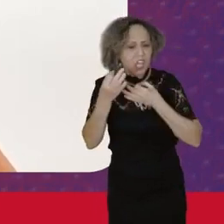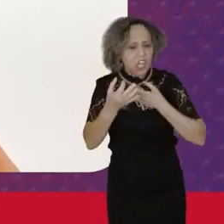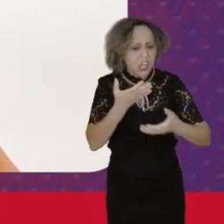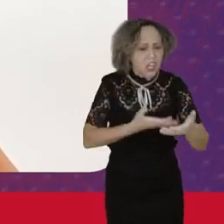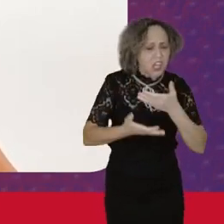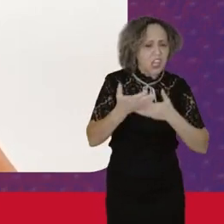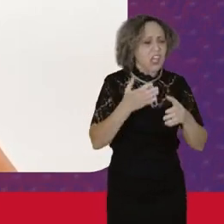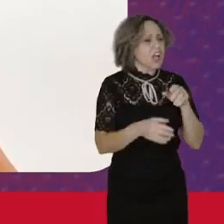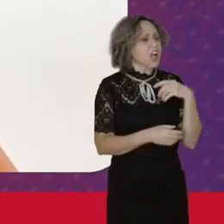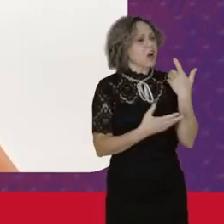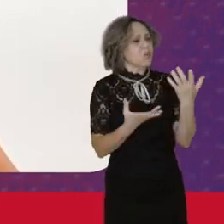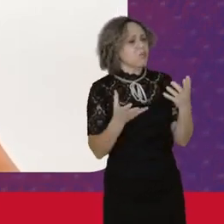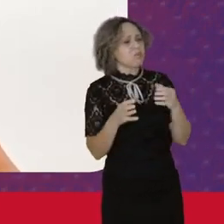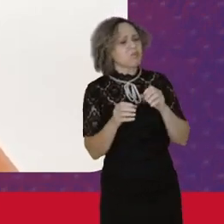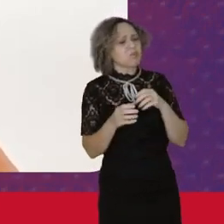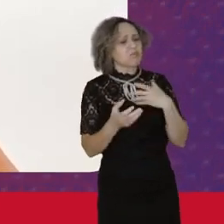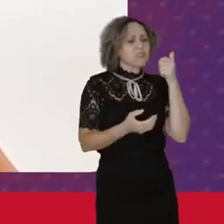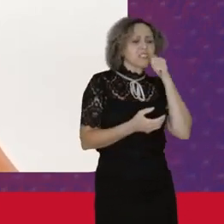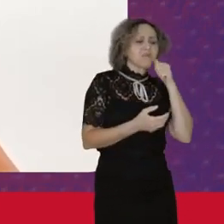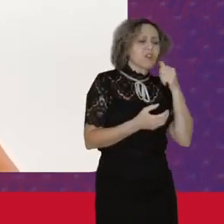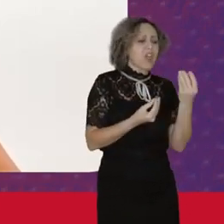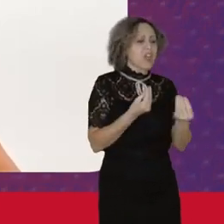mulheres, né? O que é que tem sido